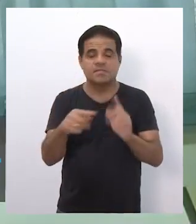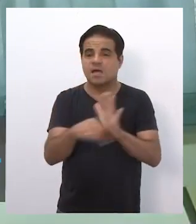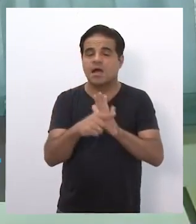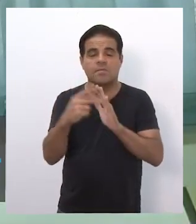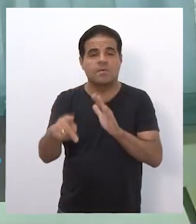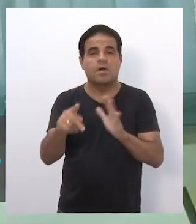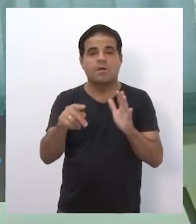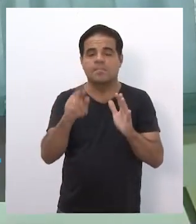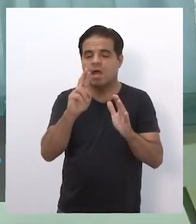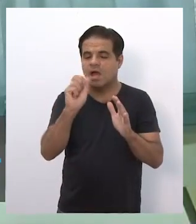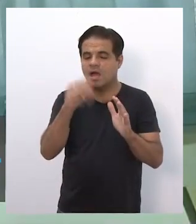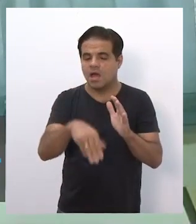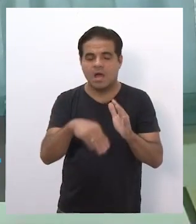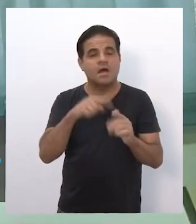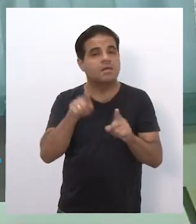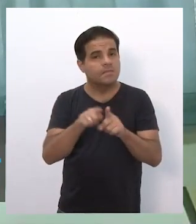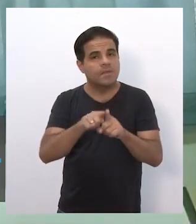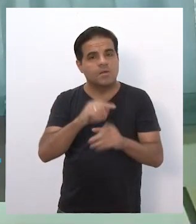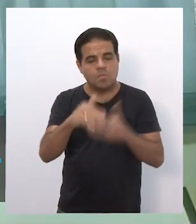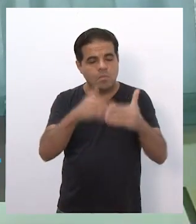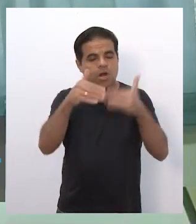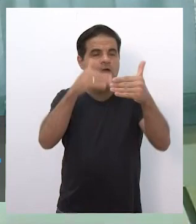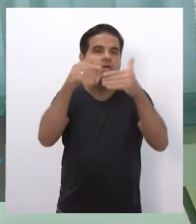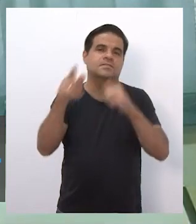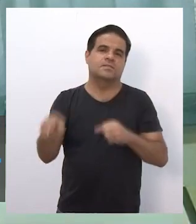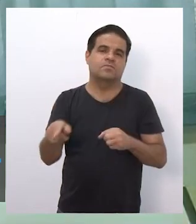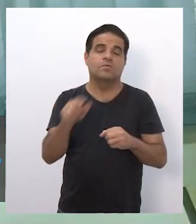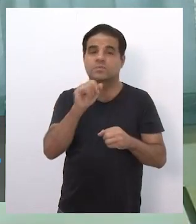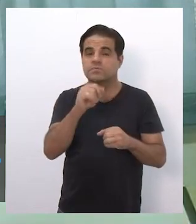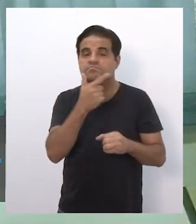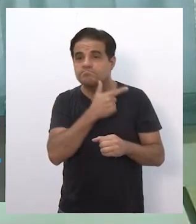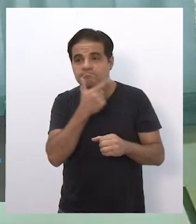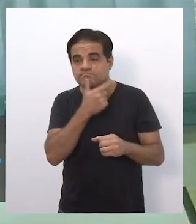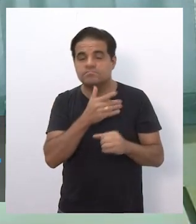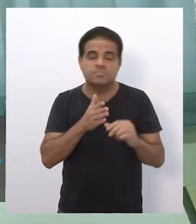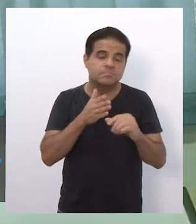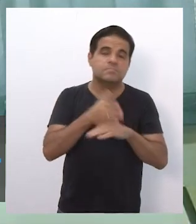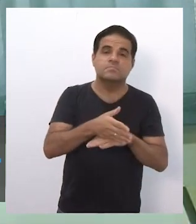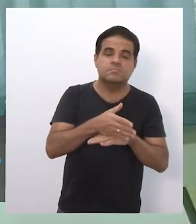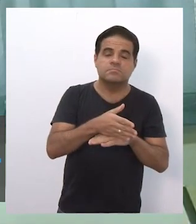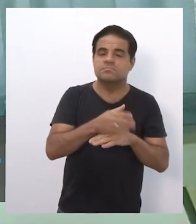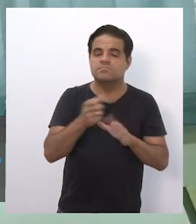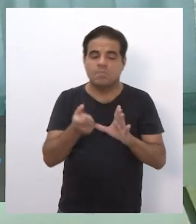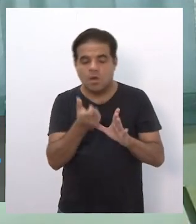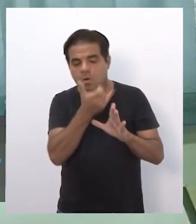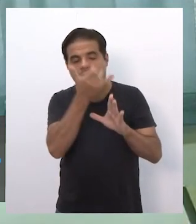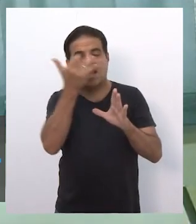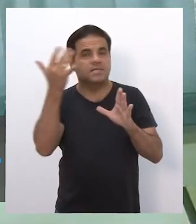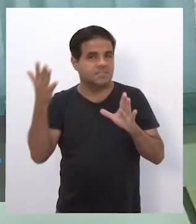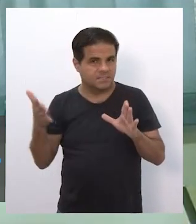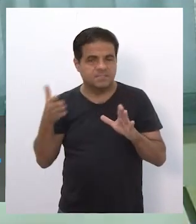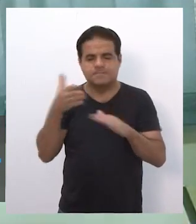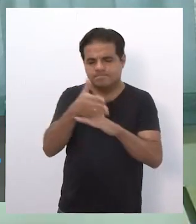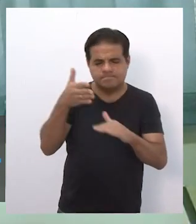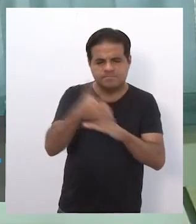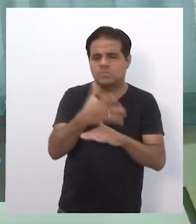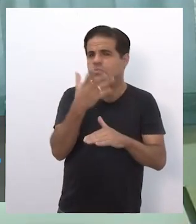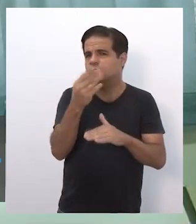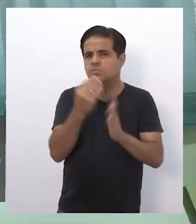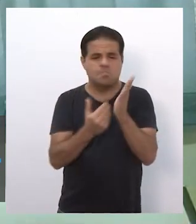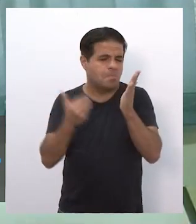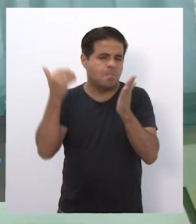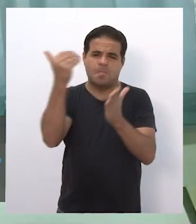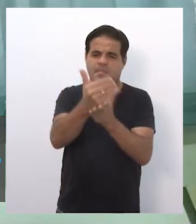memória RAM e o processador. Então, se você consegue passar em uma quantidade muito